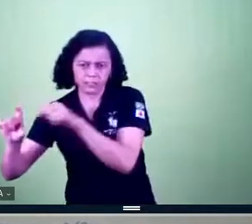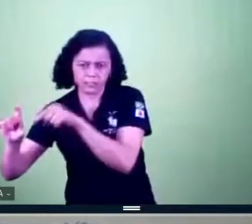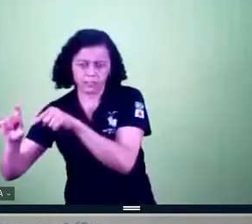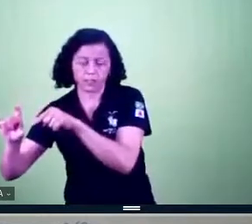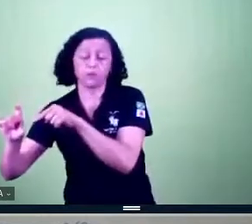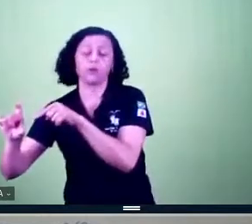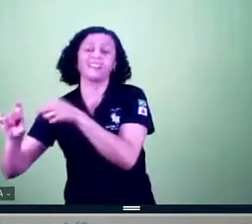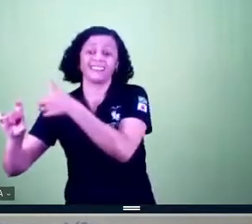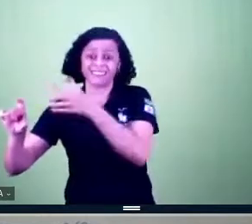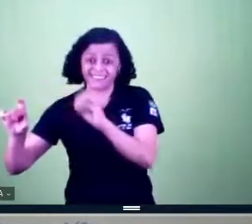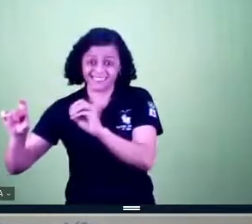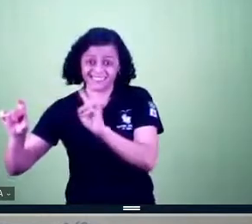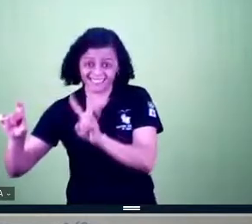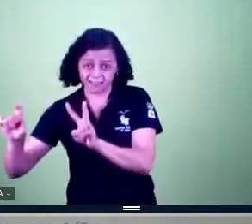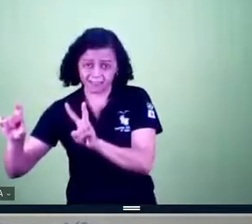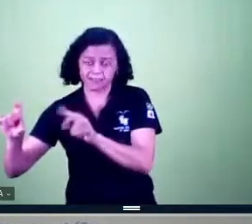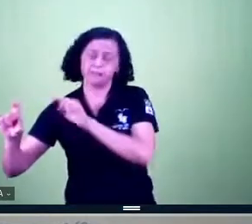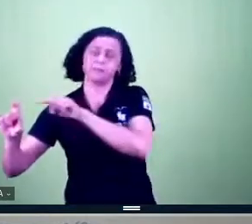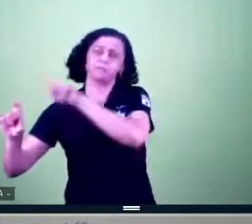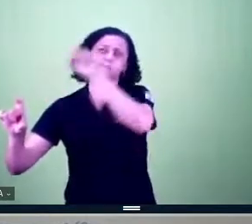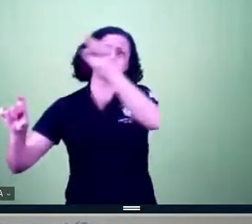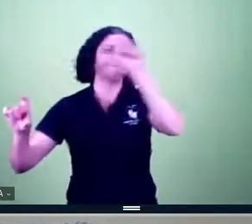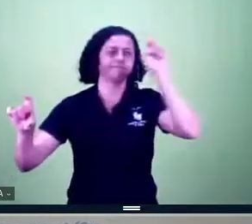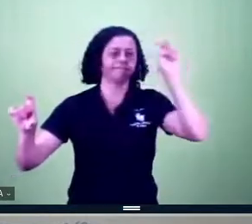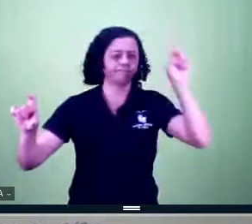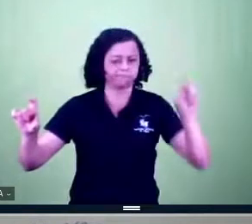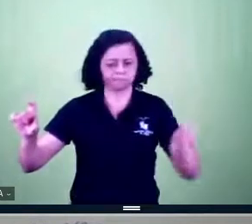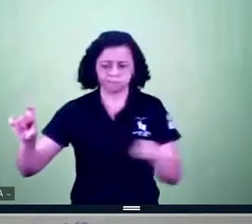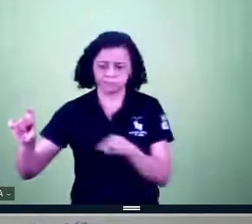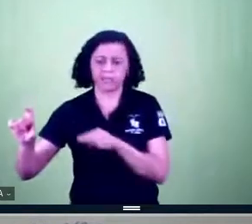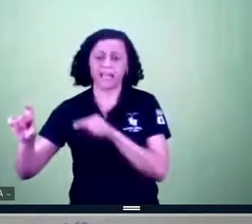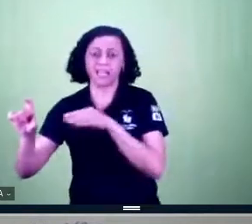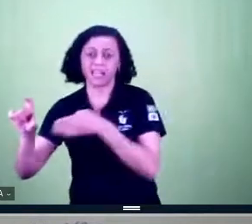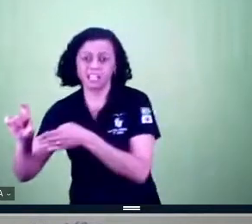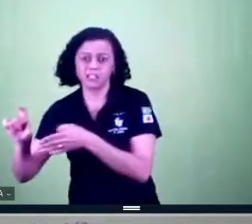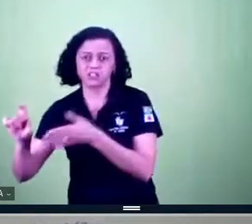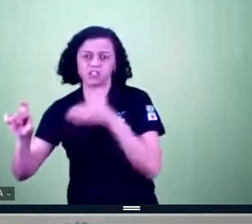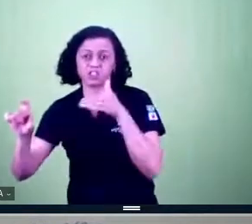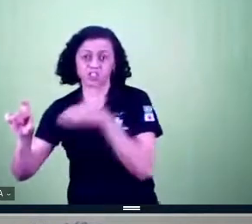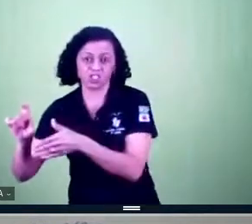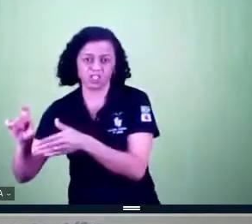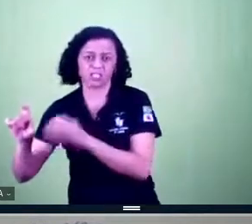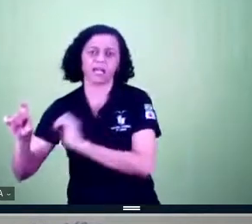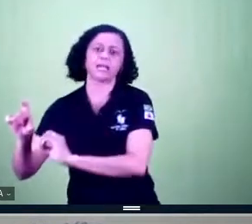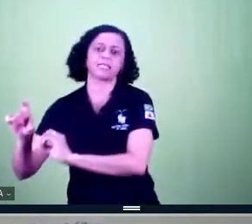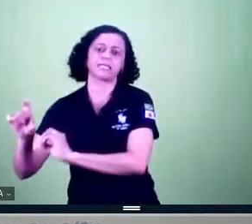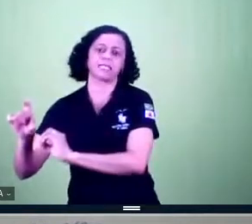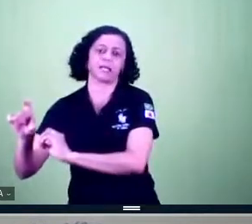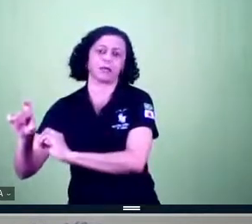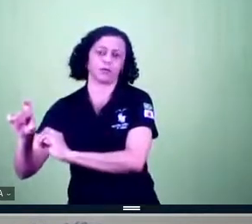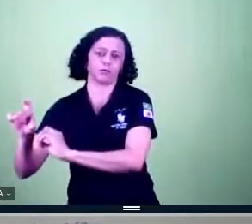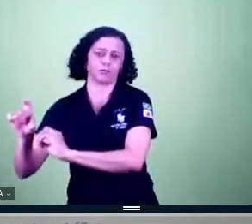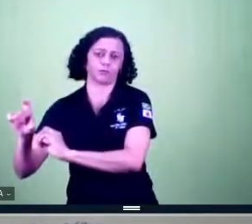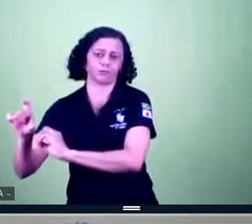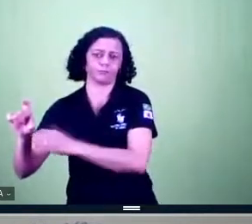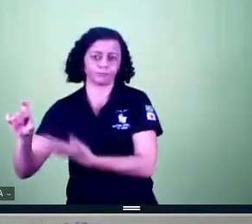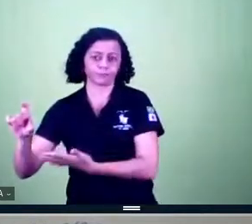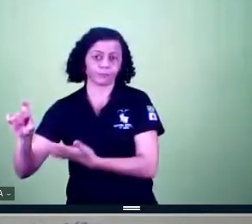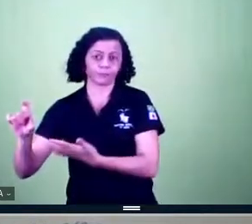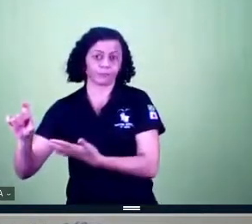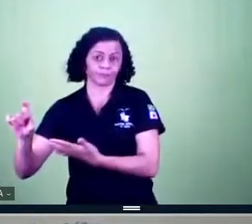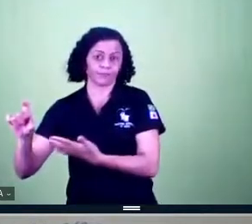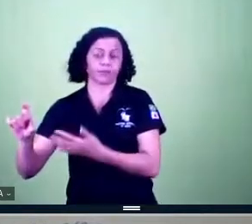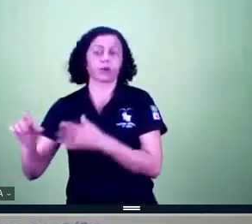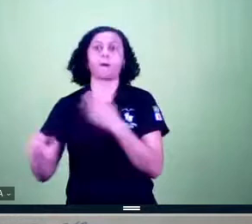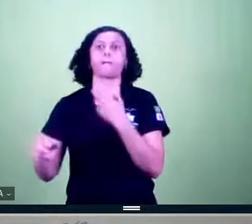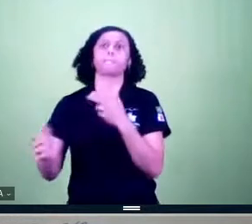negativo. Essa é a lógica de análise de circuitos, né? Eu não posso chegar com tensão faltando e nem posso chegar com